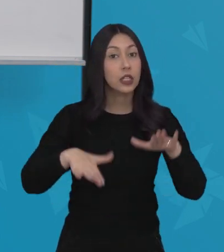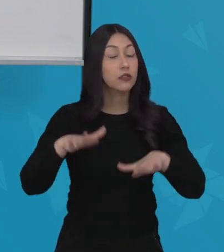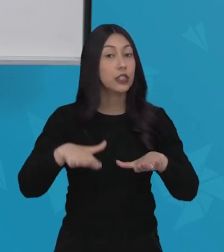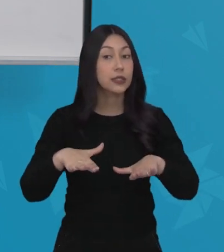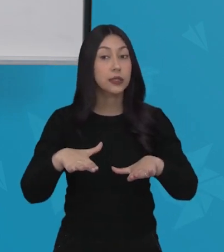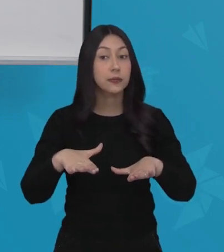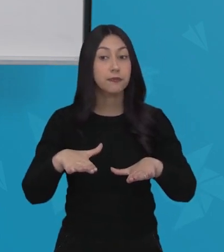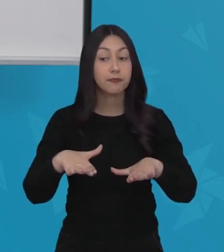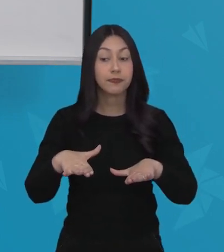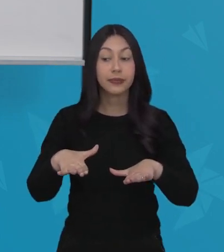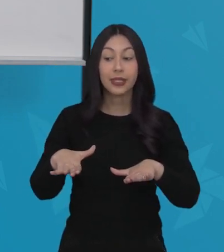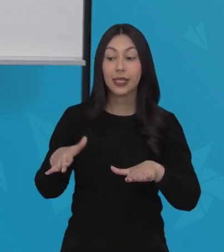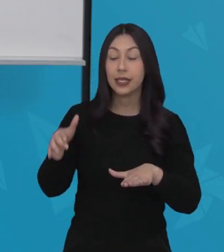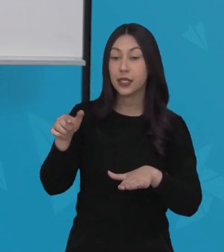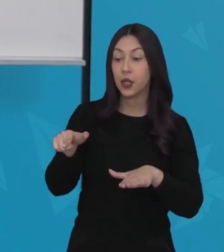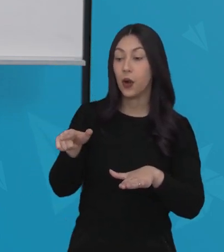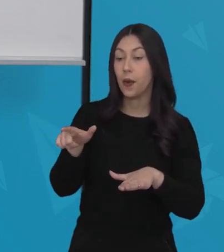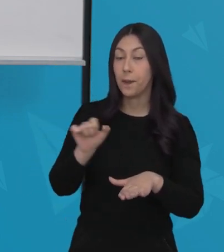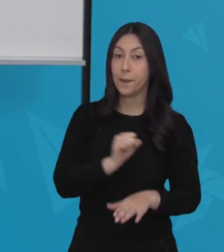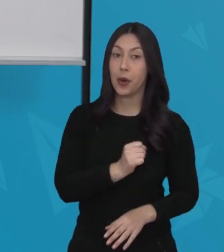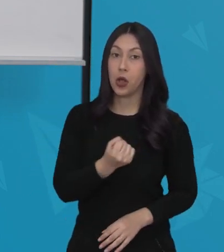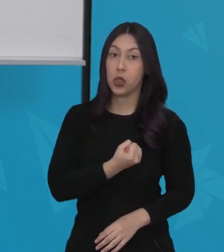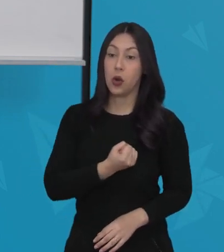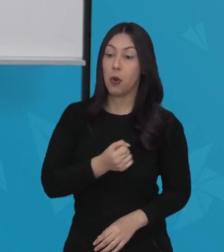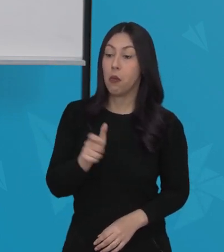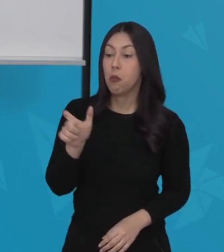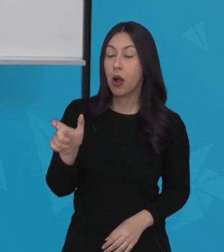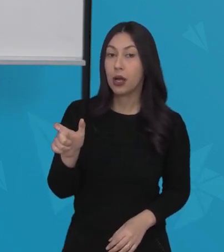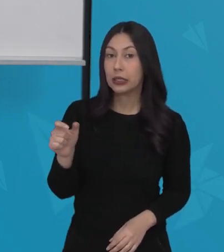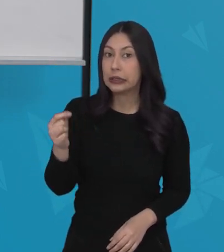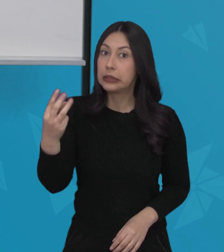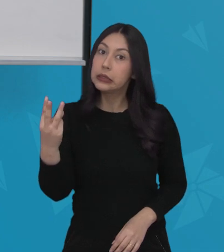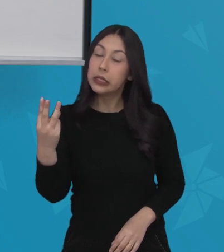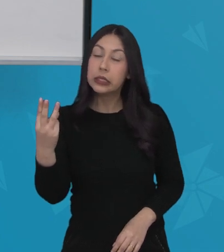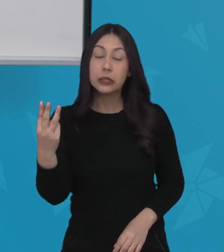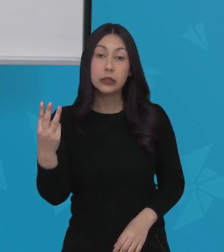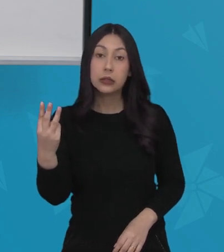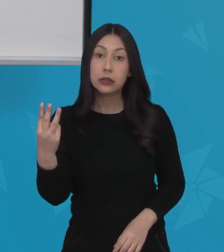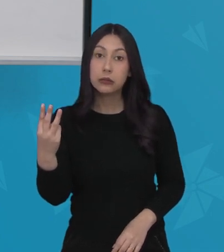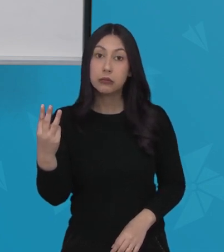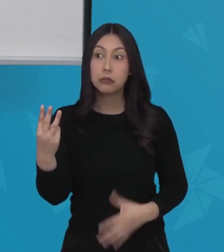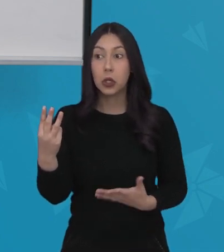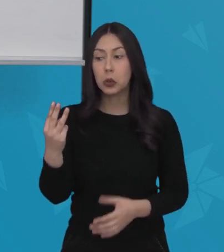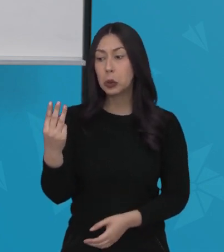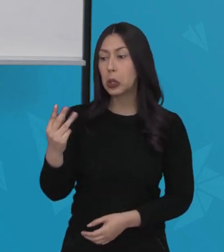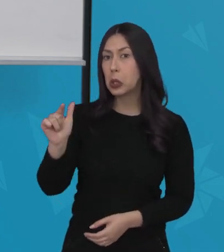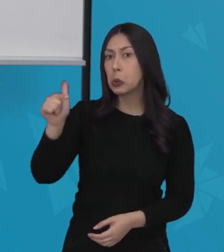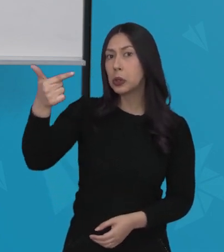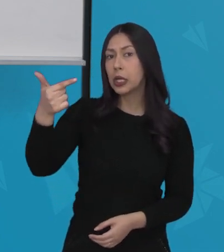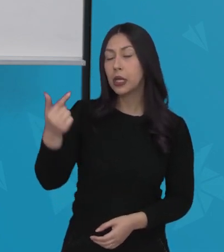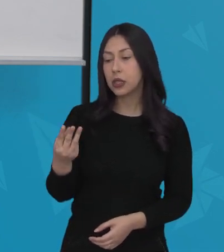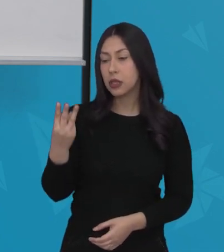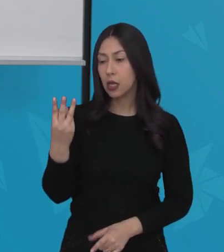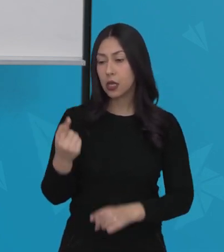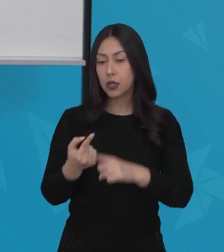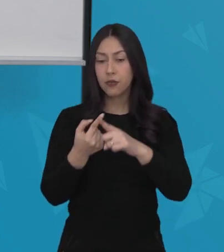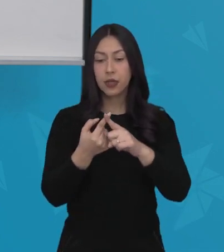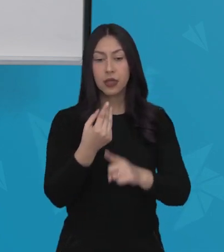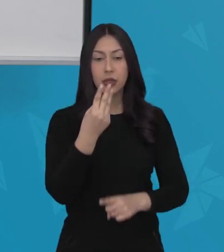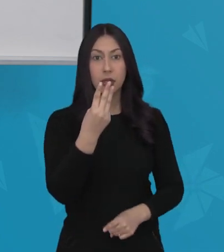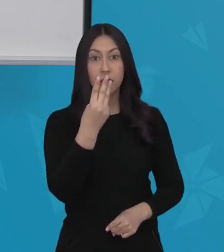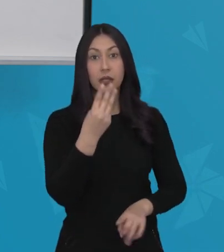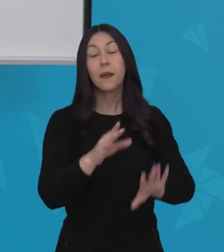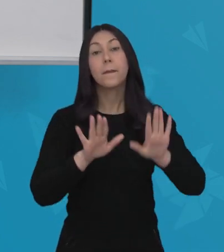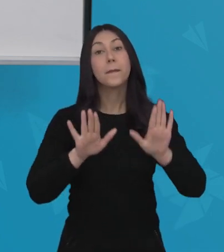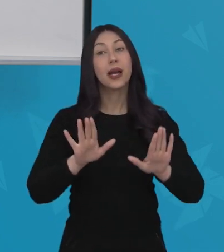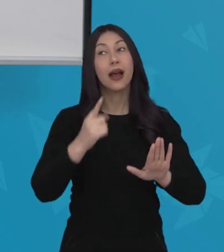Poderia ter uma potência de base 3. Por exemplo, 3 ao quadrado é 3 vezes 3. O que acontece com as potências de base 10 que torna elas muito úteis